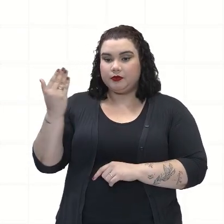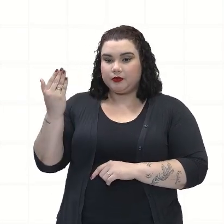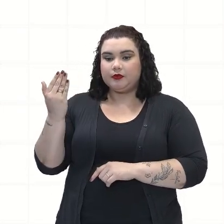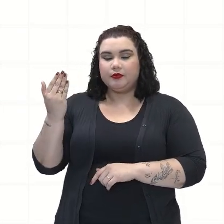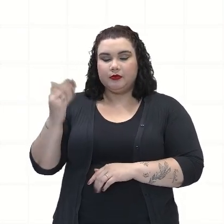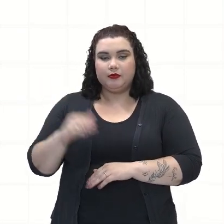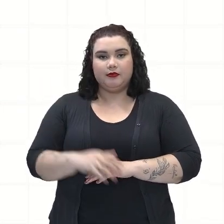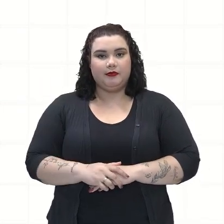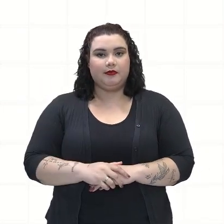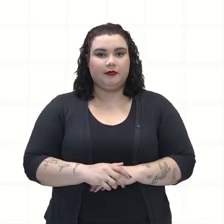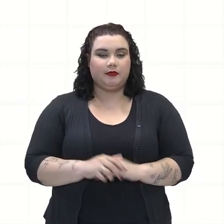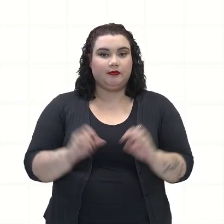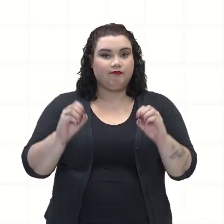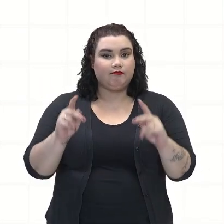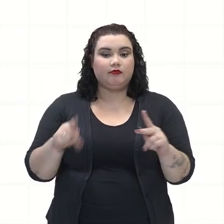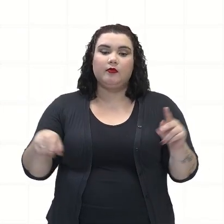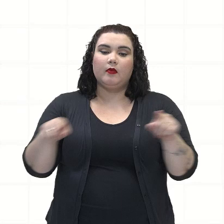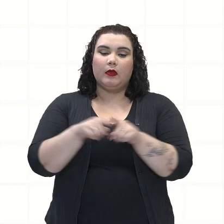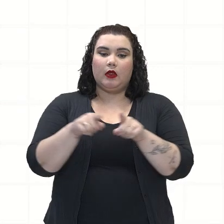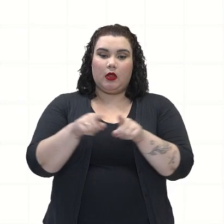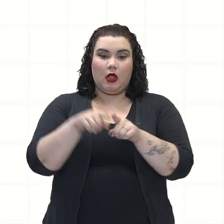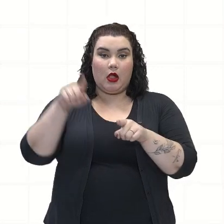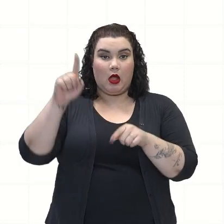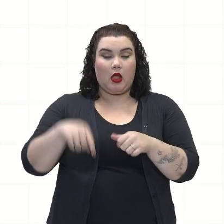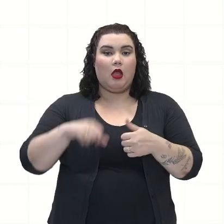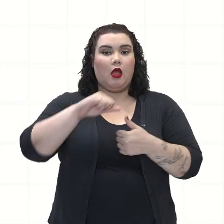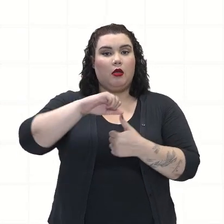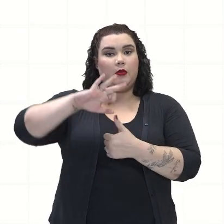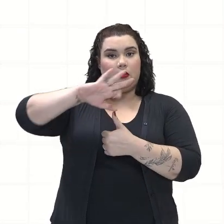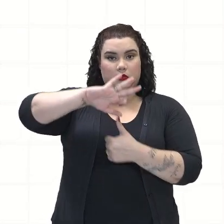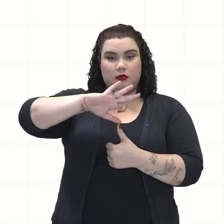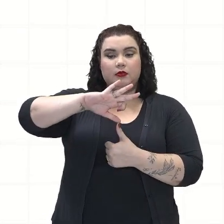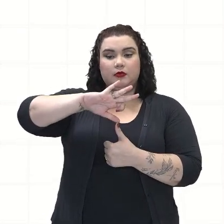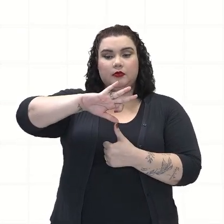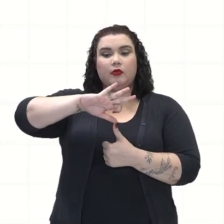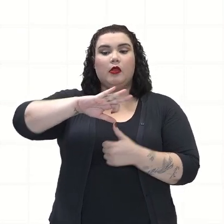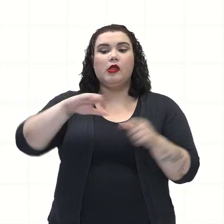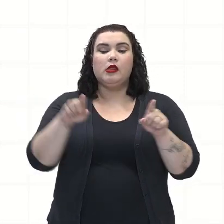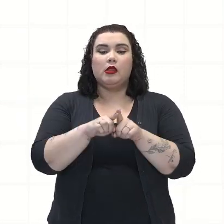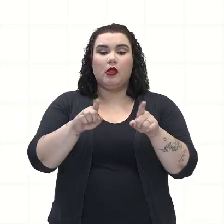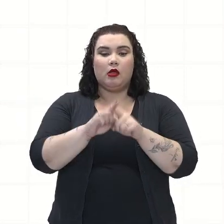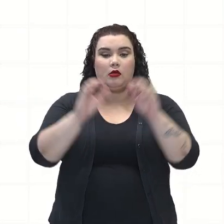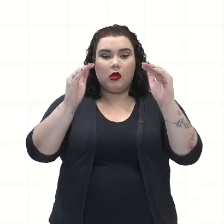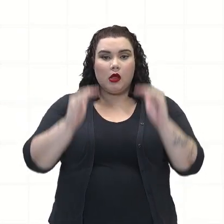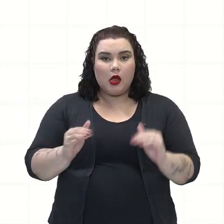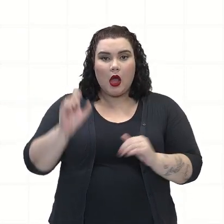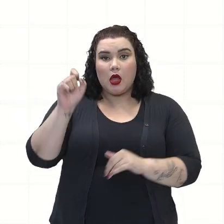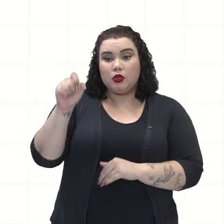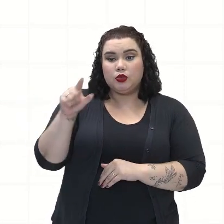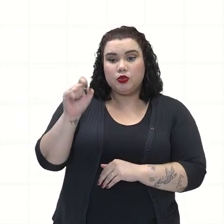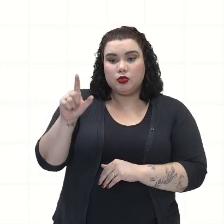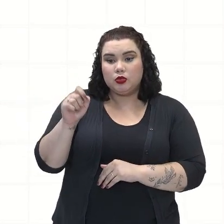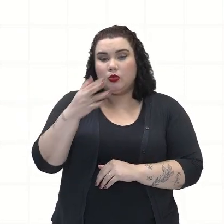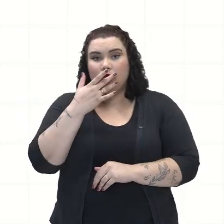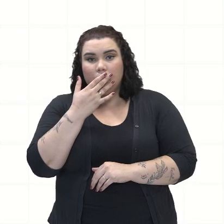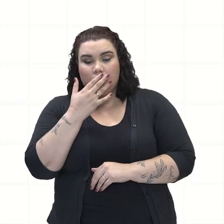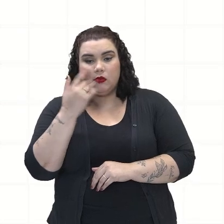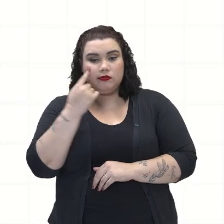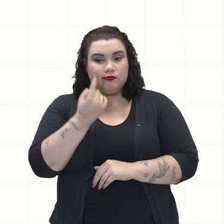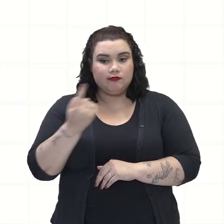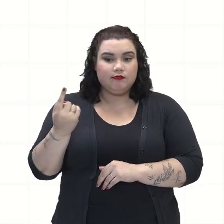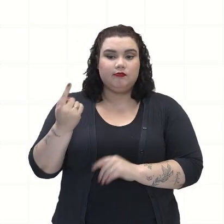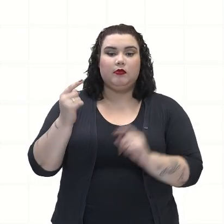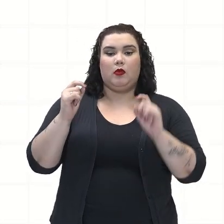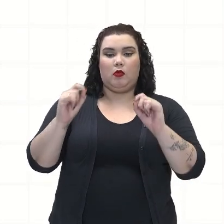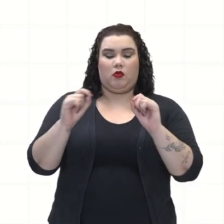aqui. Certo? E nós temos, essa é a América Anglo-Saxônica, tá? E nós temos a América Latina, que é toda essa região que está destacada aqui